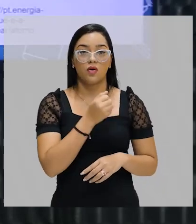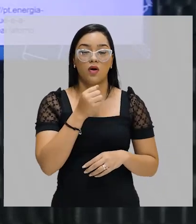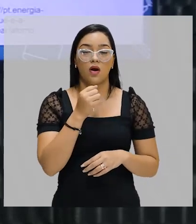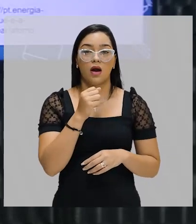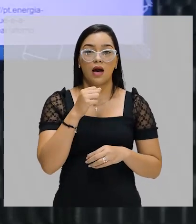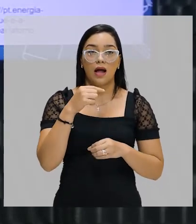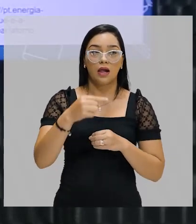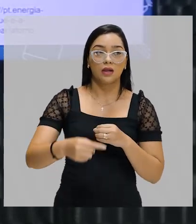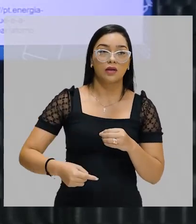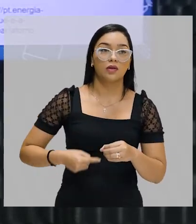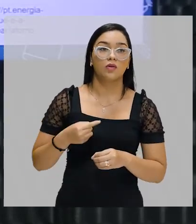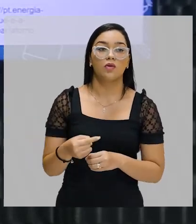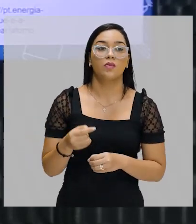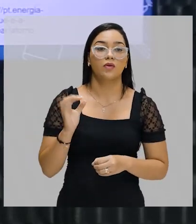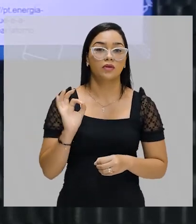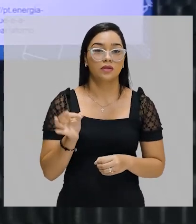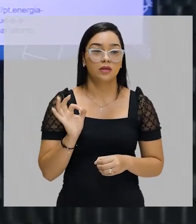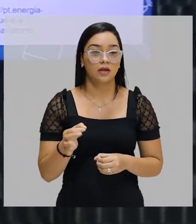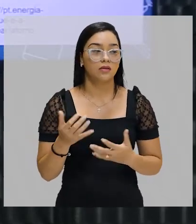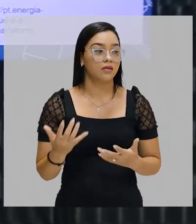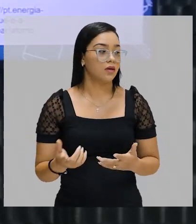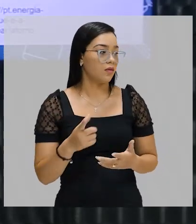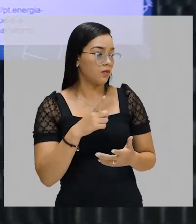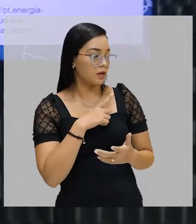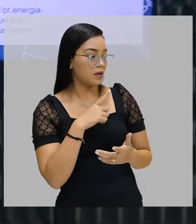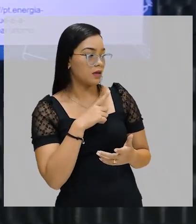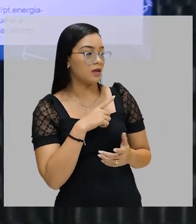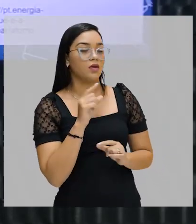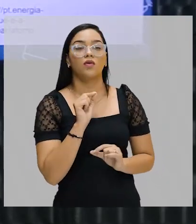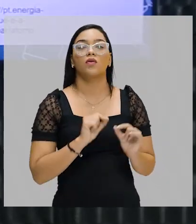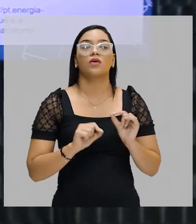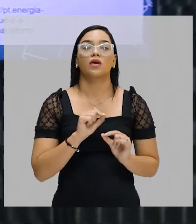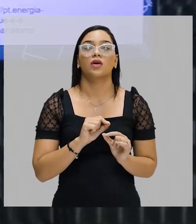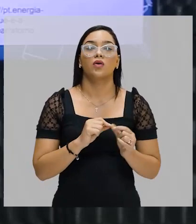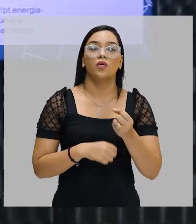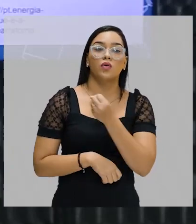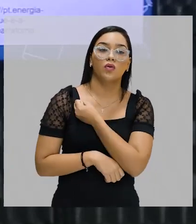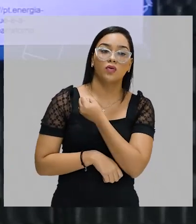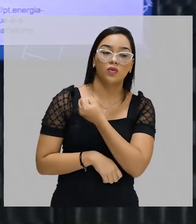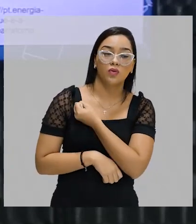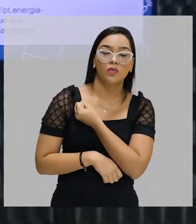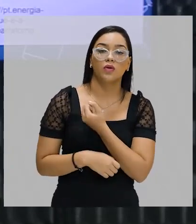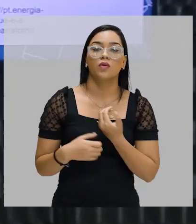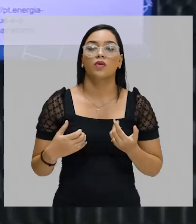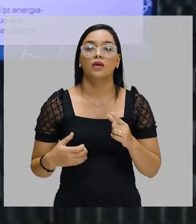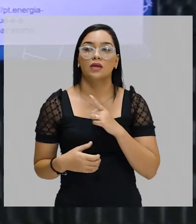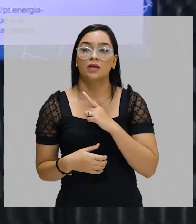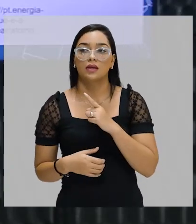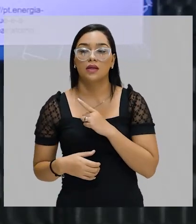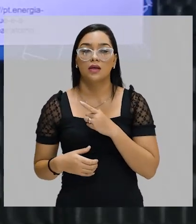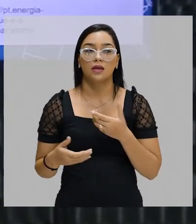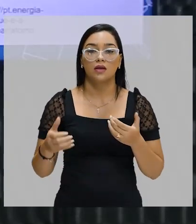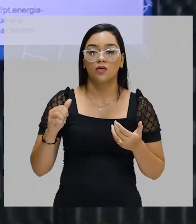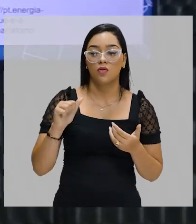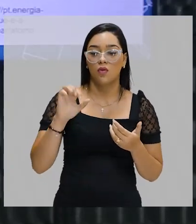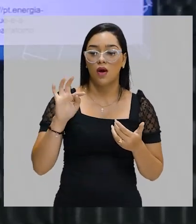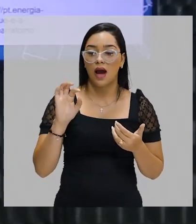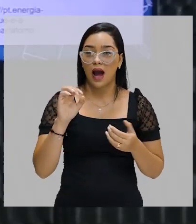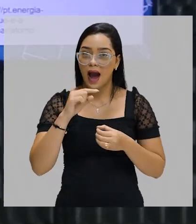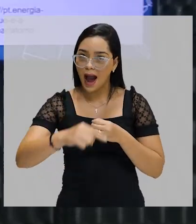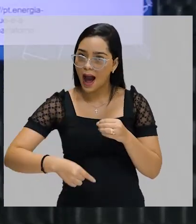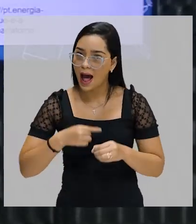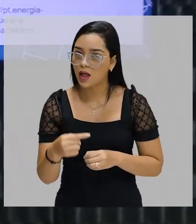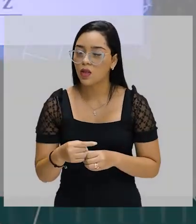atômico. Certo? Então, o número atômico vai ser o número de prótons existente aí no núcleo deste átomo. Tá,